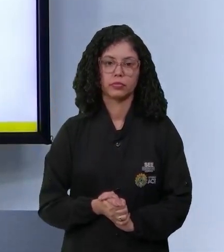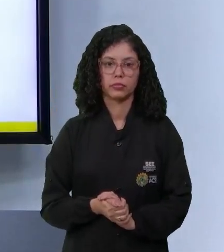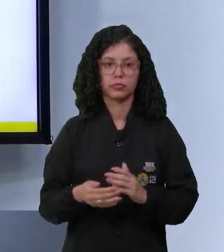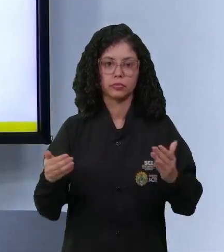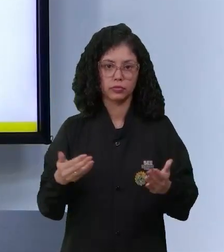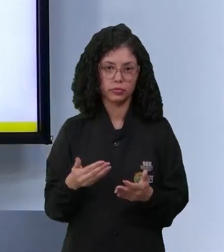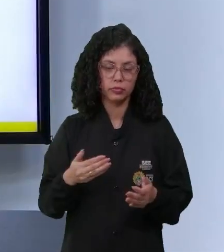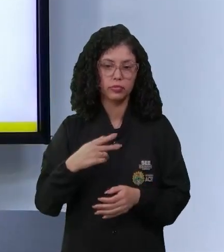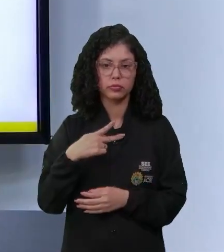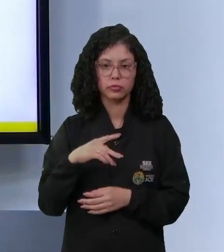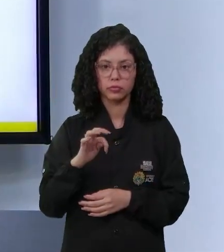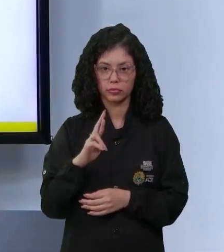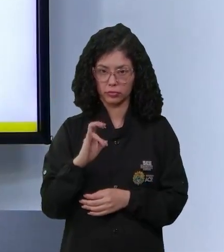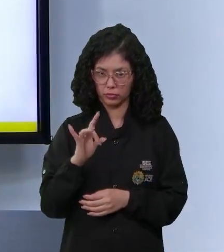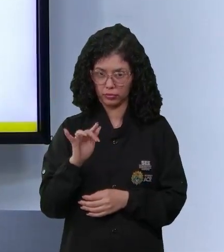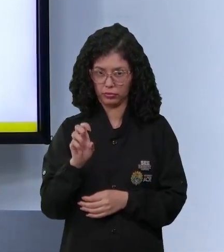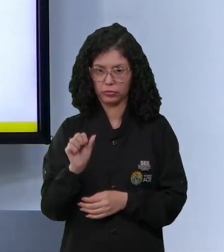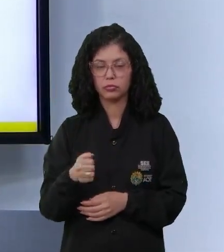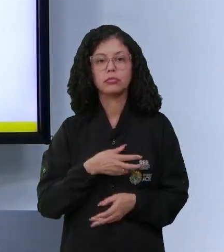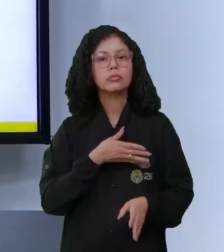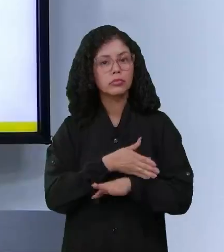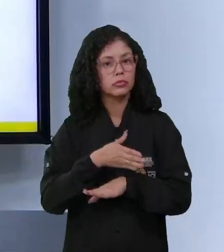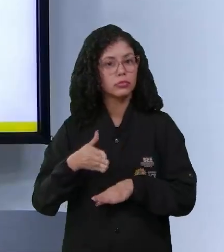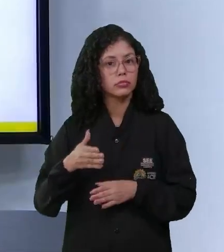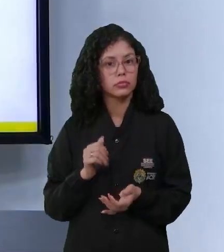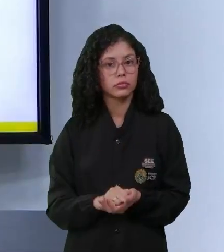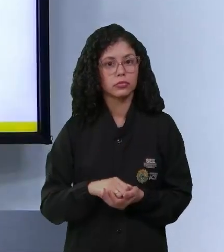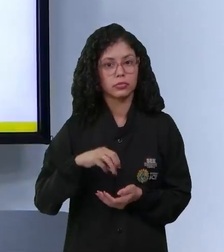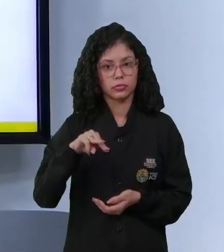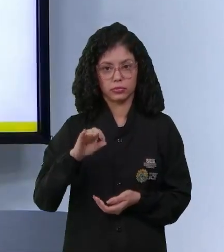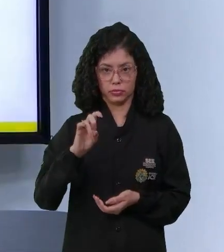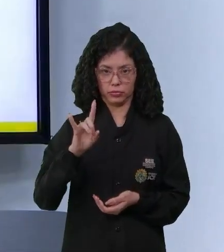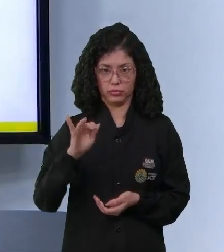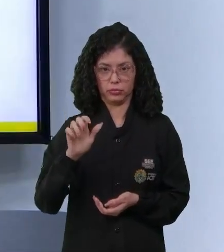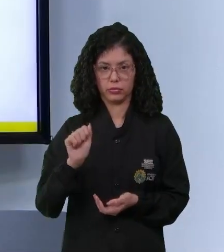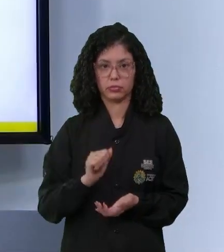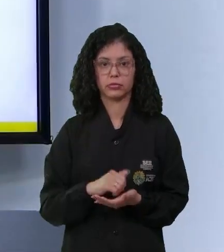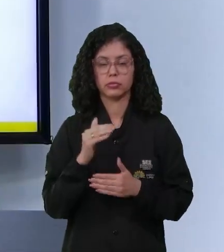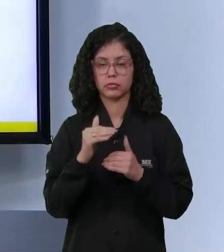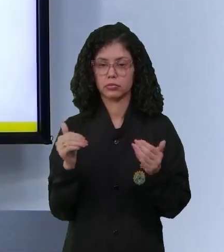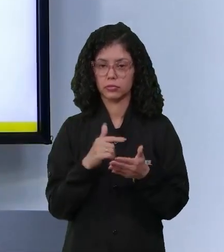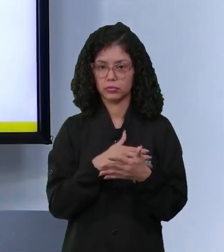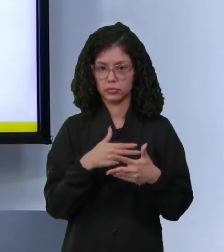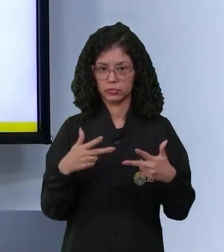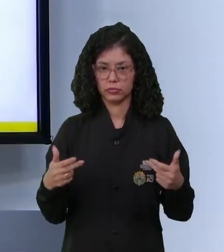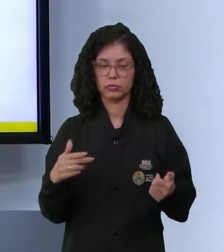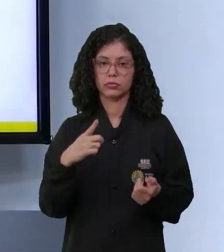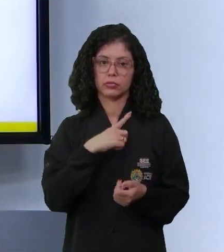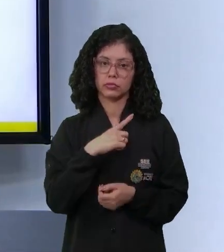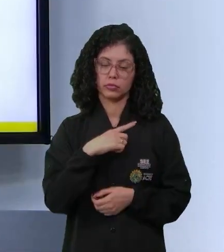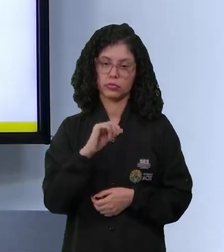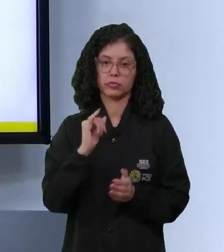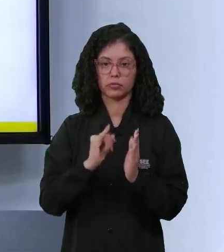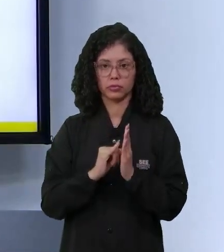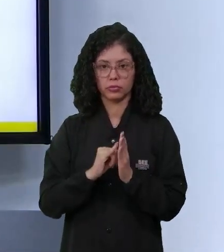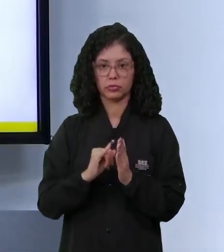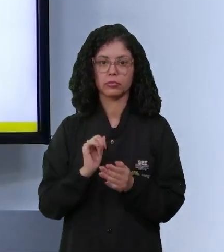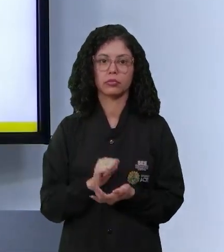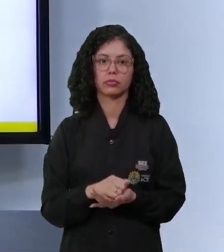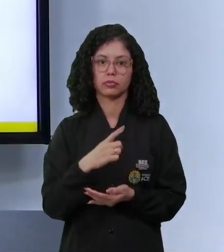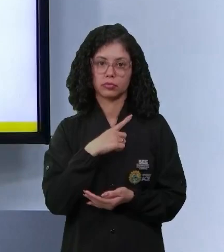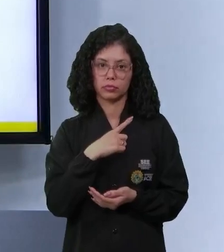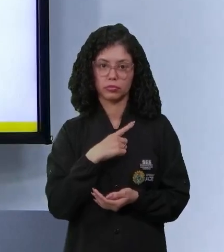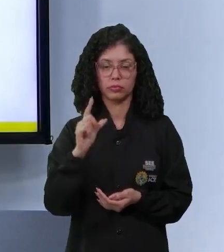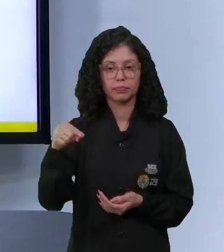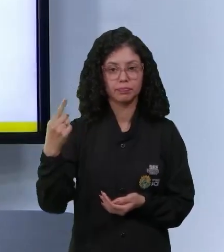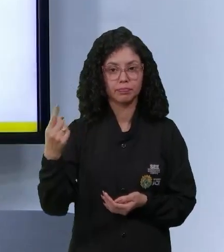de Petrópolis, no Rio de Janeiro, pode visitar o Museu da Rainha. Todos os órgãos institucionais municipais